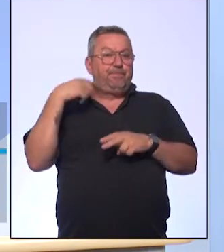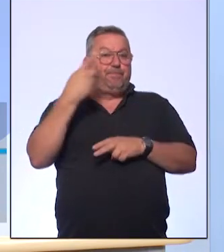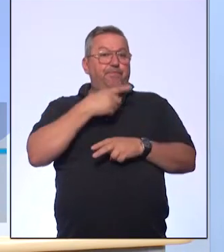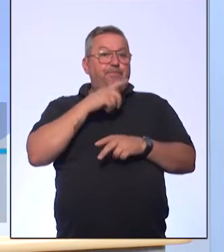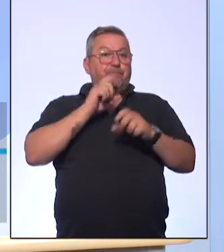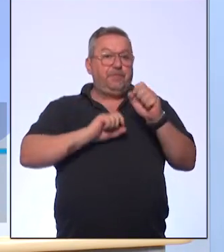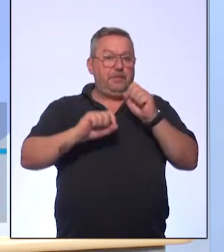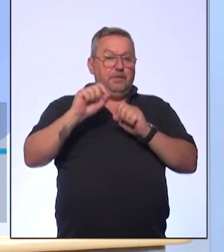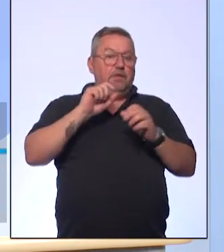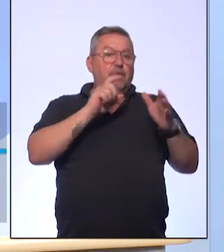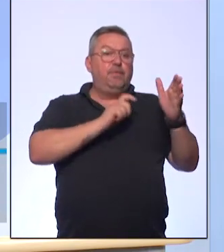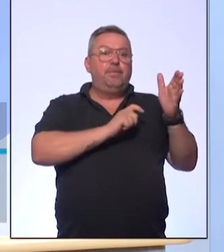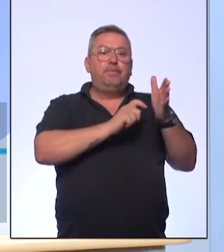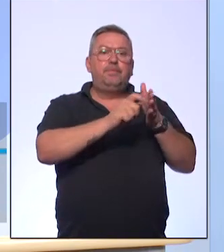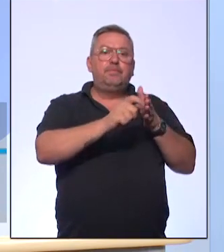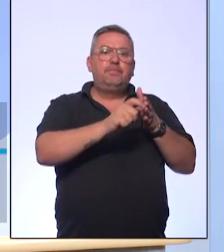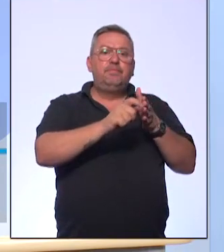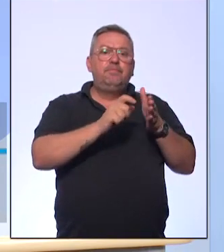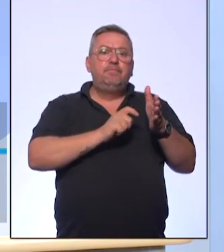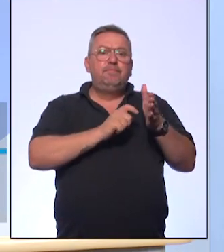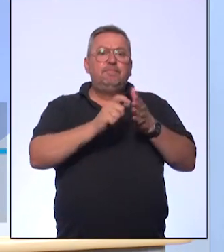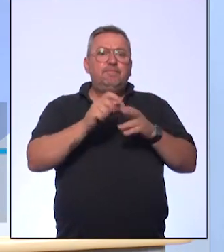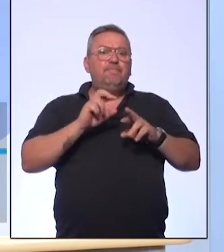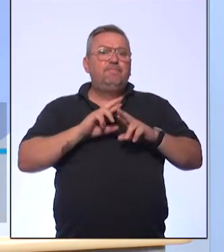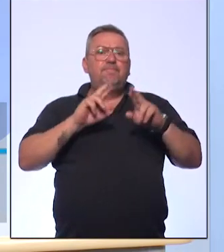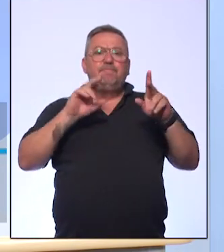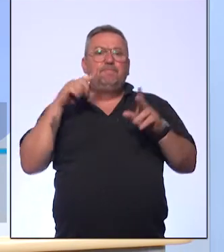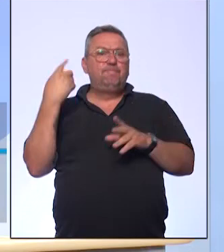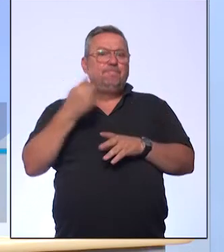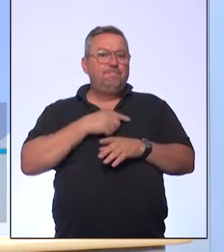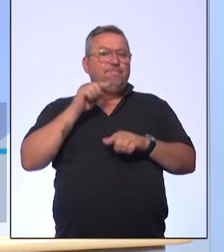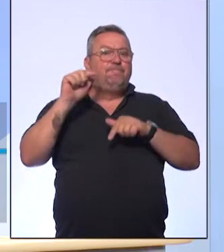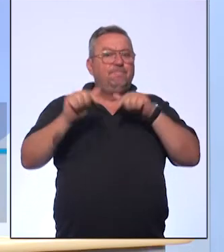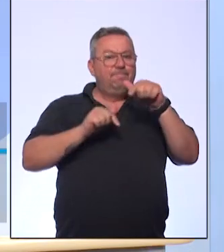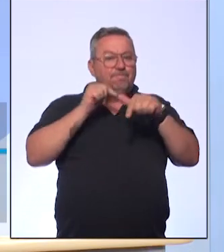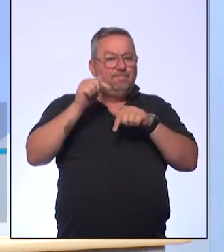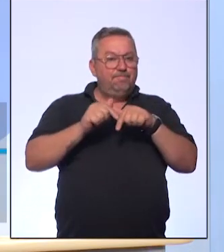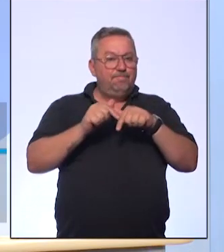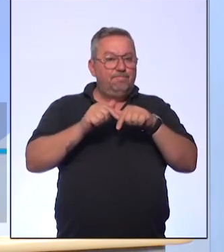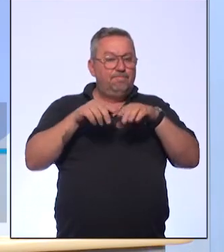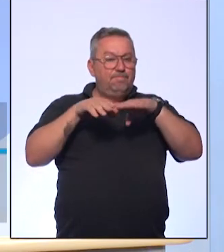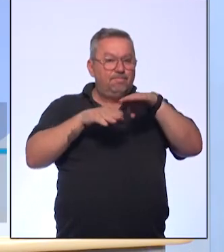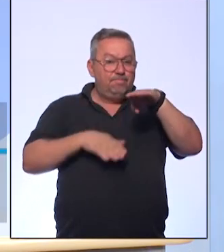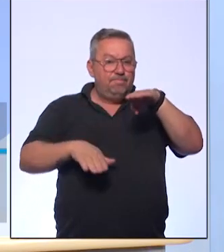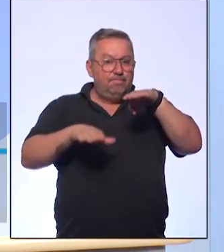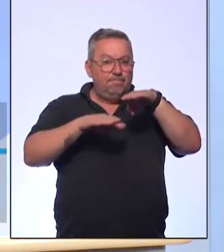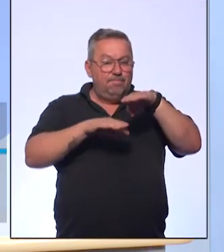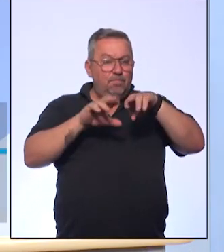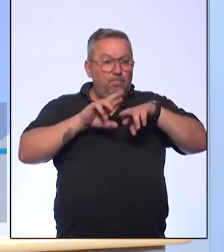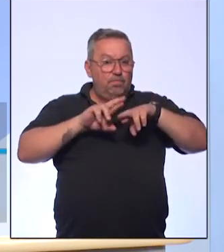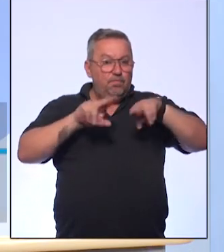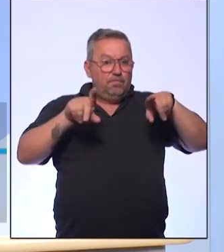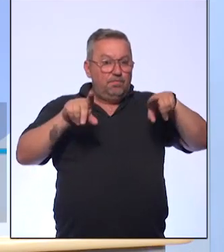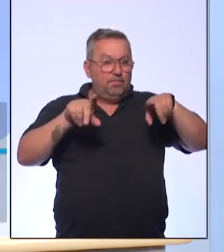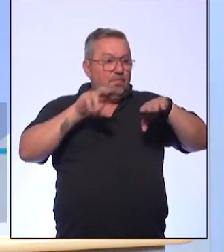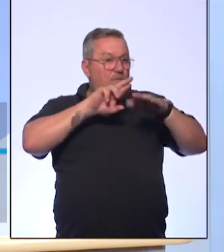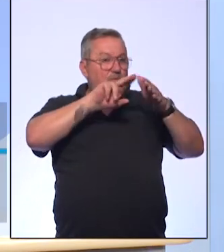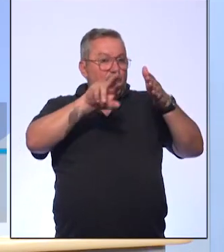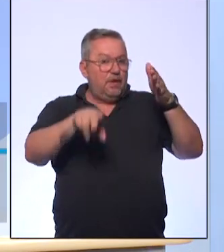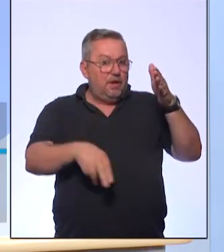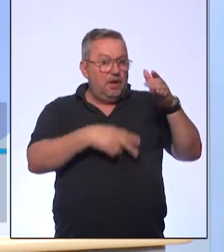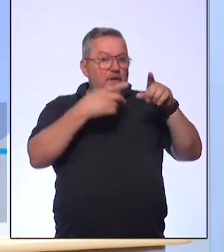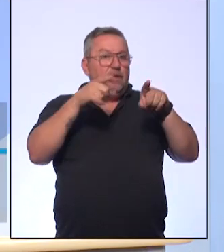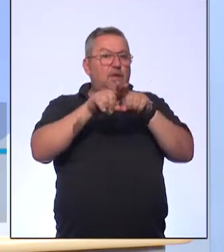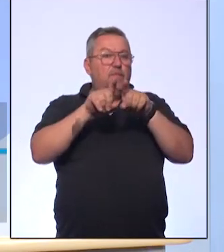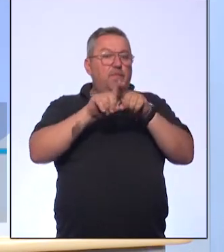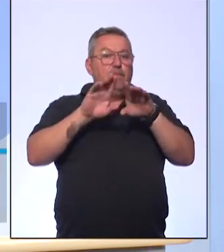o conceito, né, o que é essa diferença que nós já trabalhamos de desigualdade e diversidade. Então, lembrando